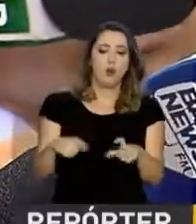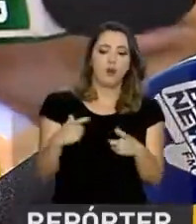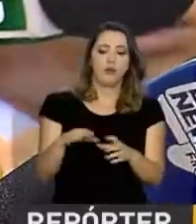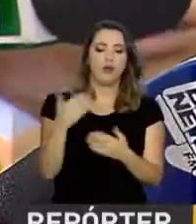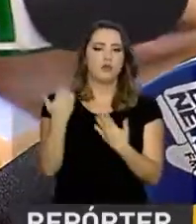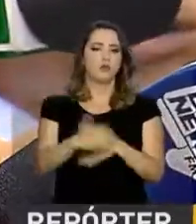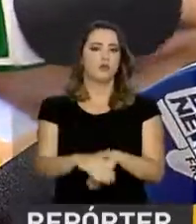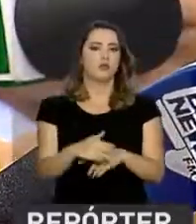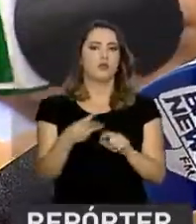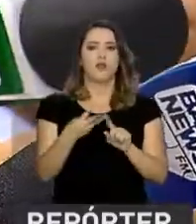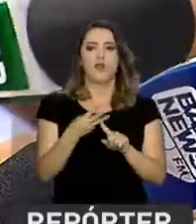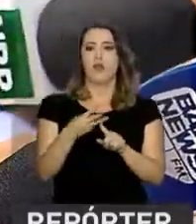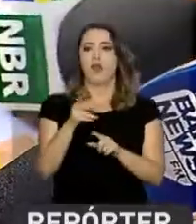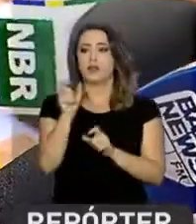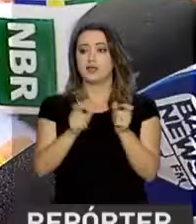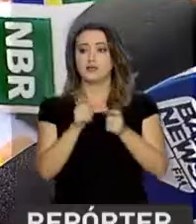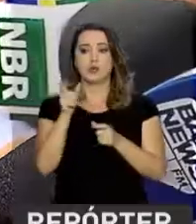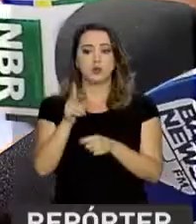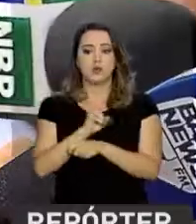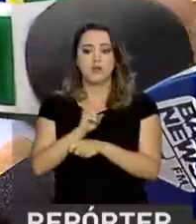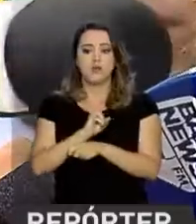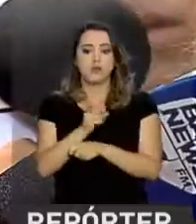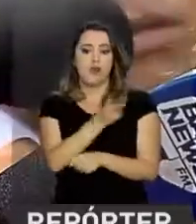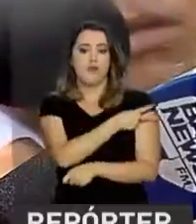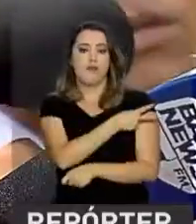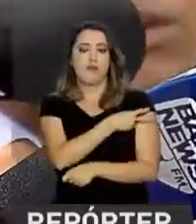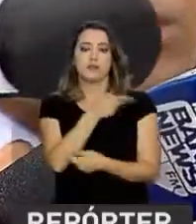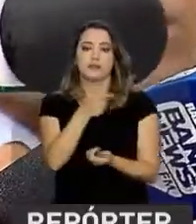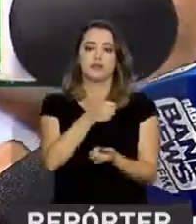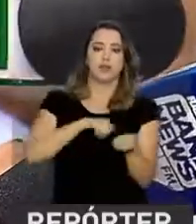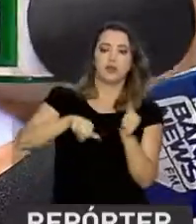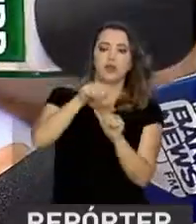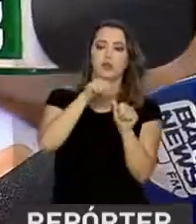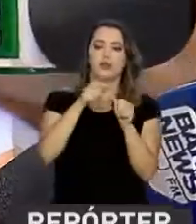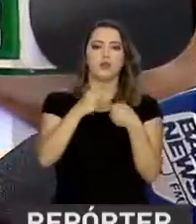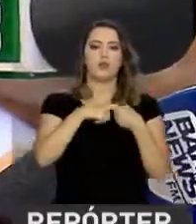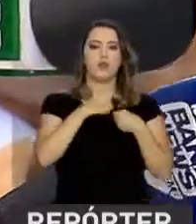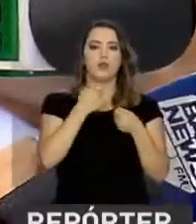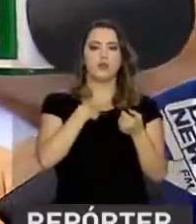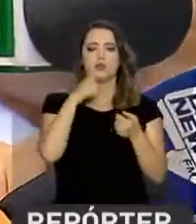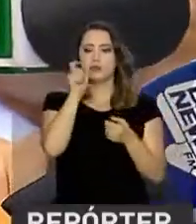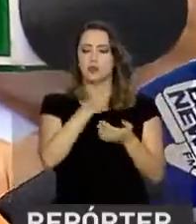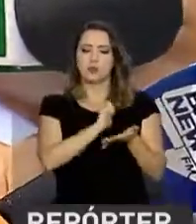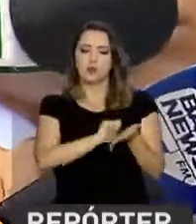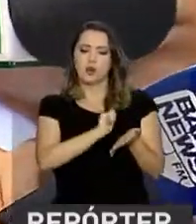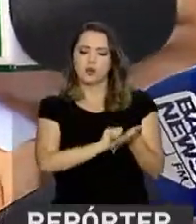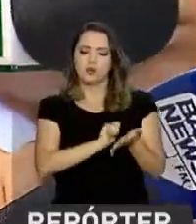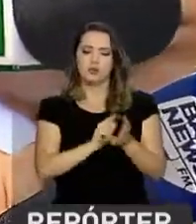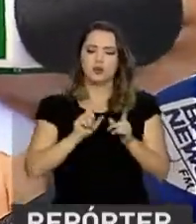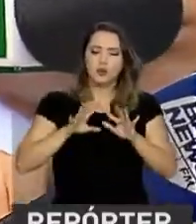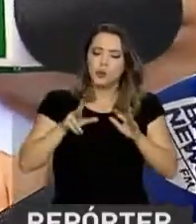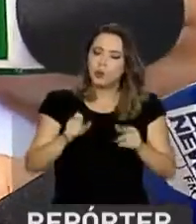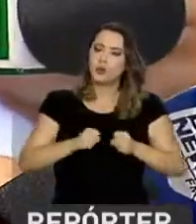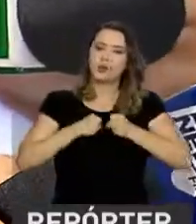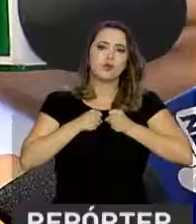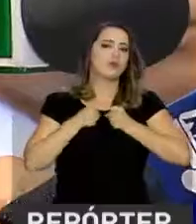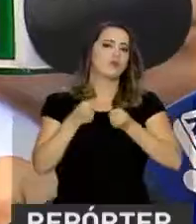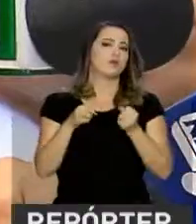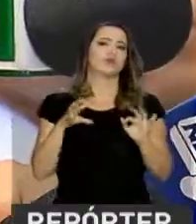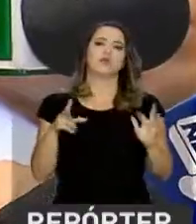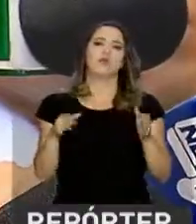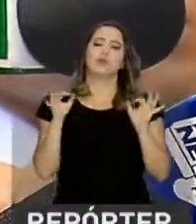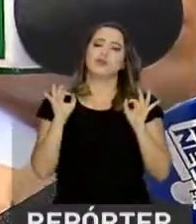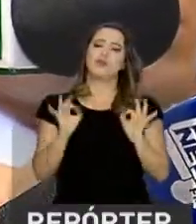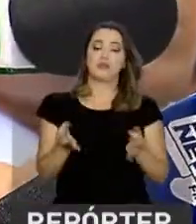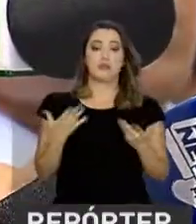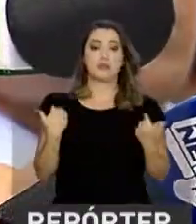aplicação, os fiscais, a operação reversa, os corretores, enfim, há todo um empenho para que tudo ocorra